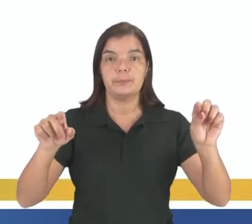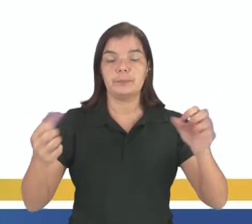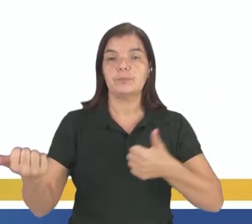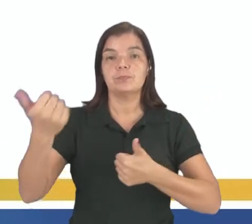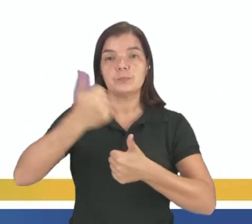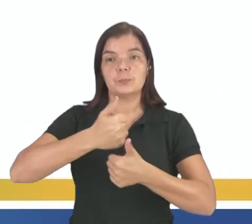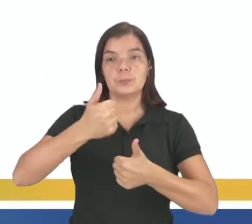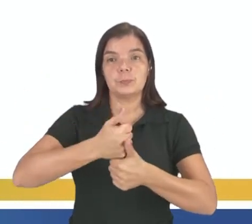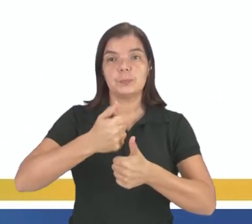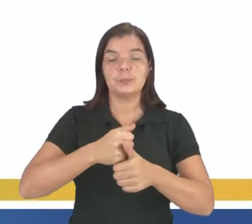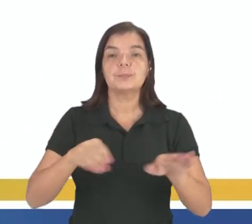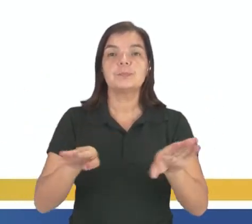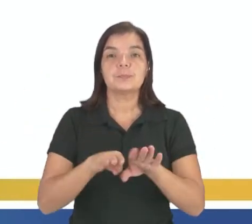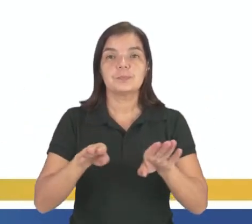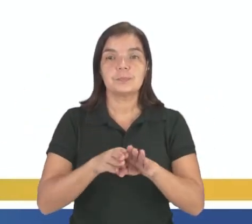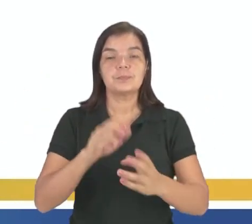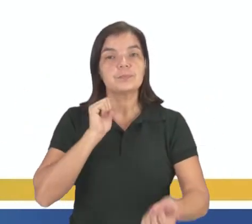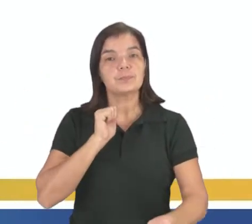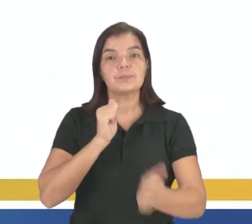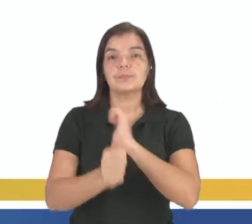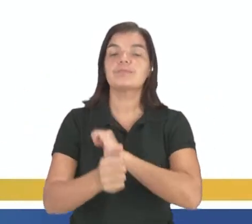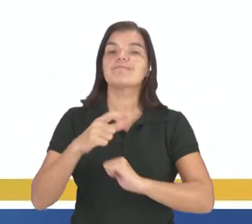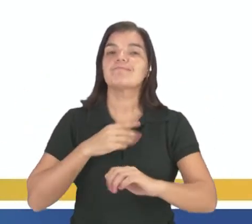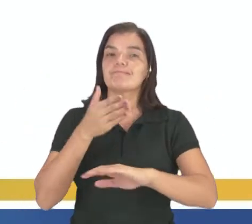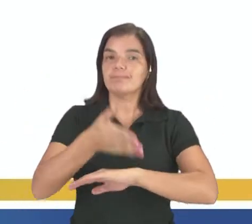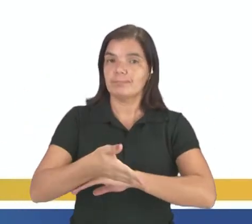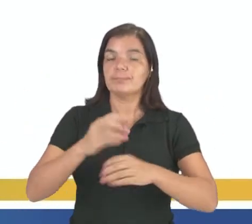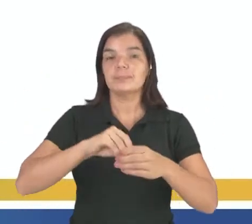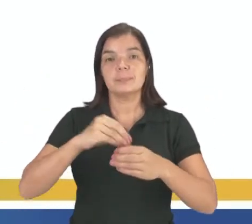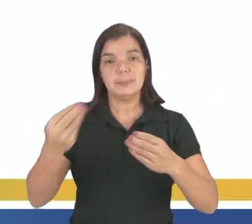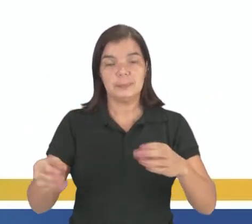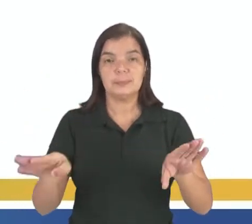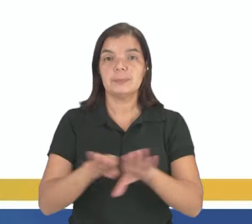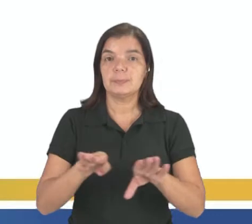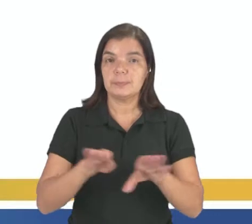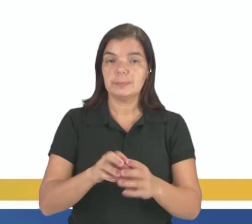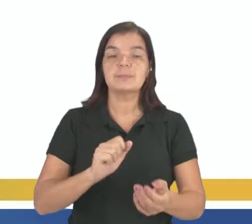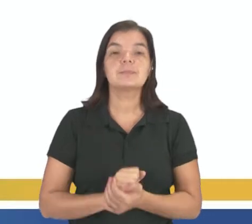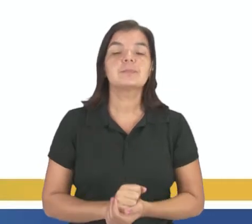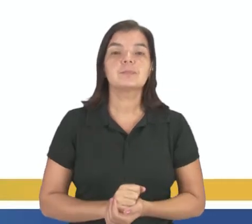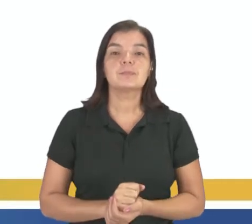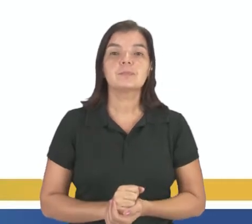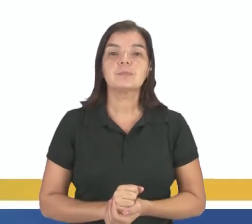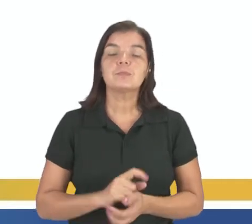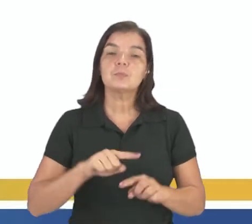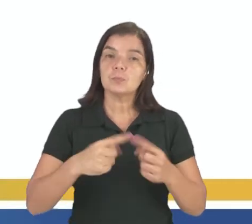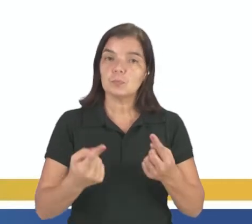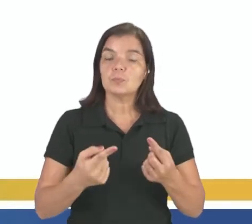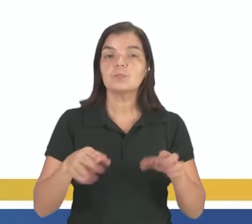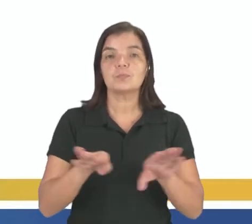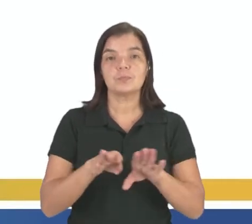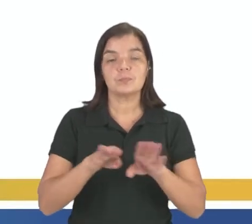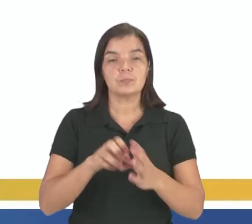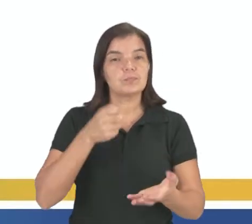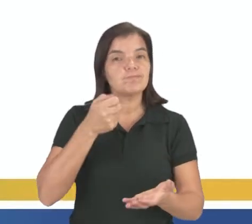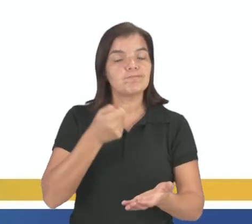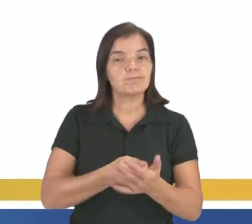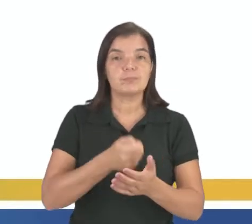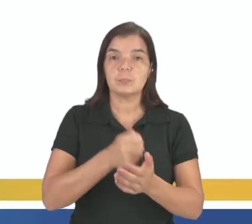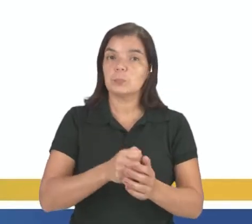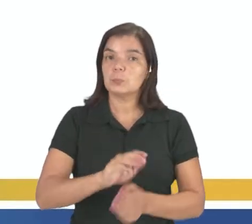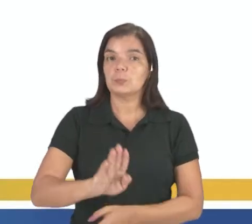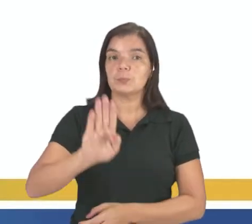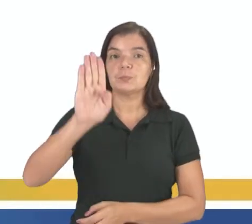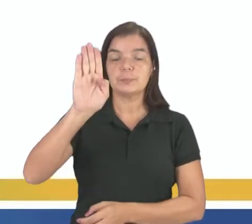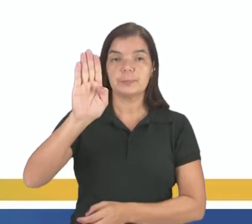substituição a onde os atletas devem entrar e sair né Por Ela deve fazer por ela ou eles vão ser penalizado com cartão